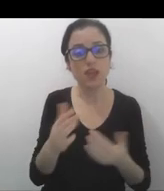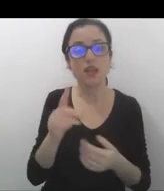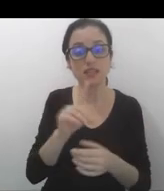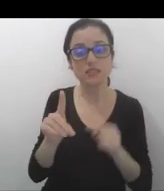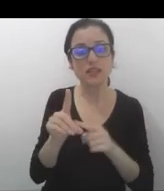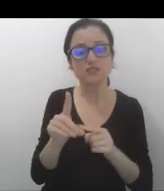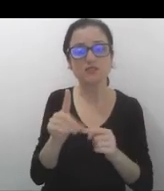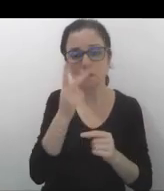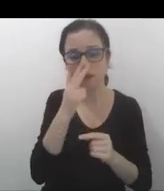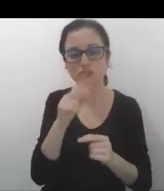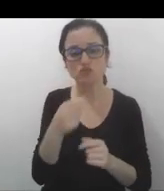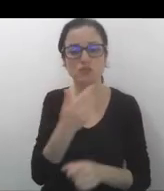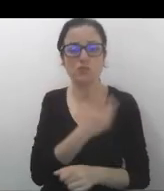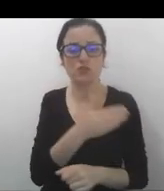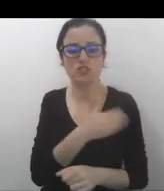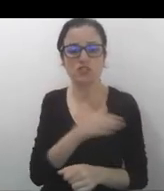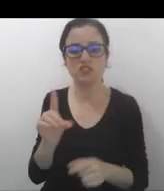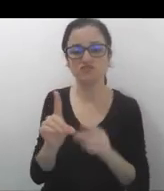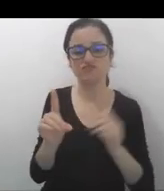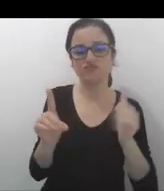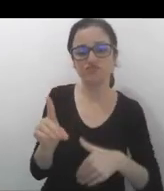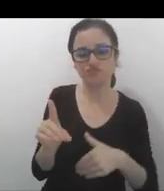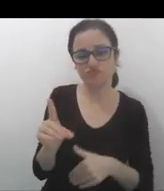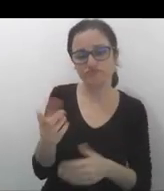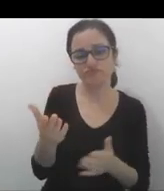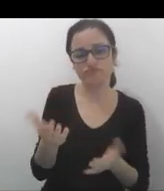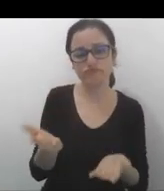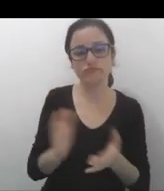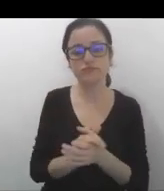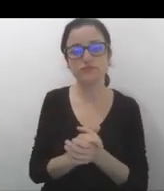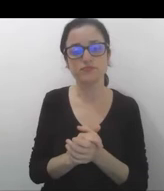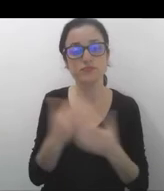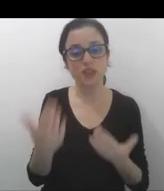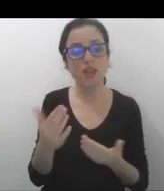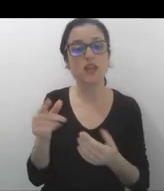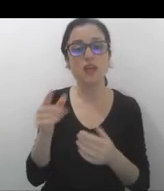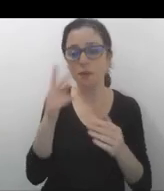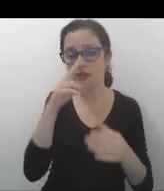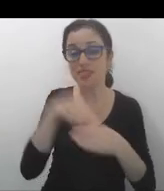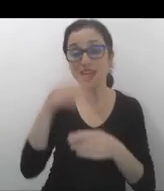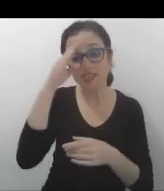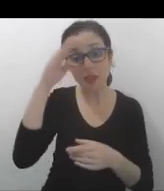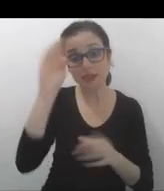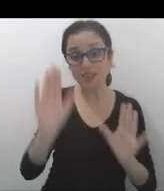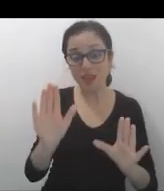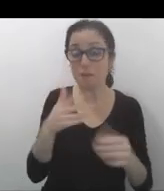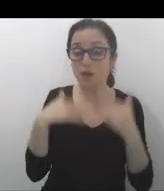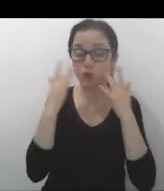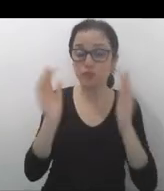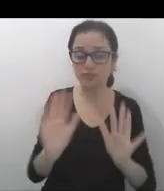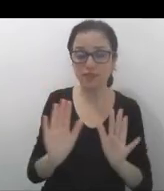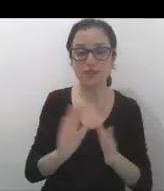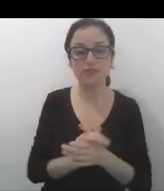fato do design ainda ter um estatuto de segunda categoria dentro da academia,